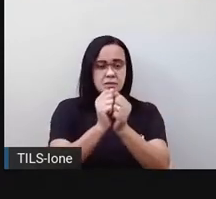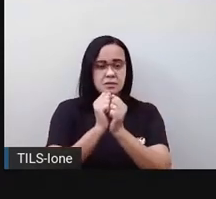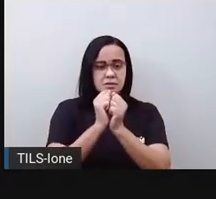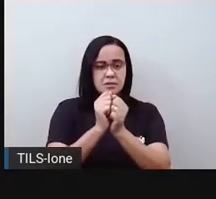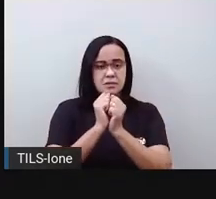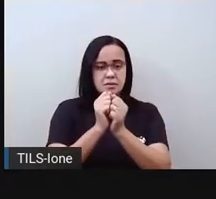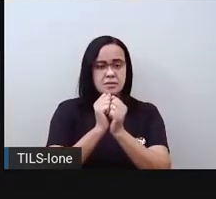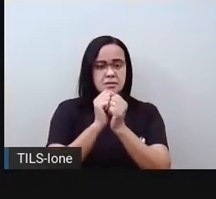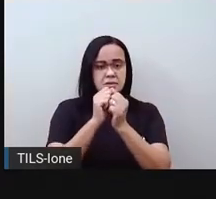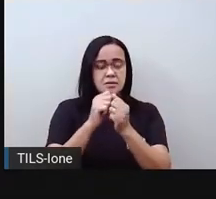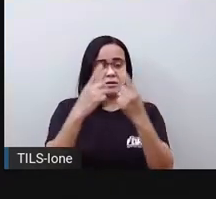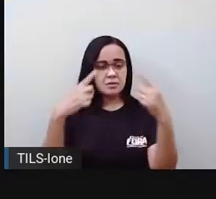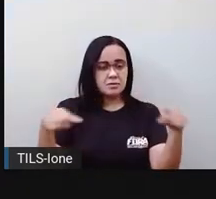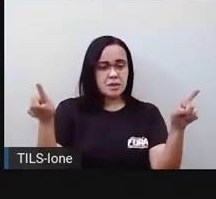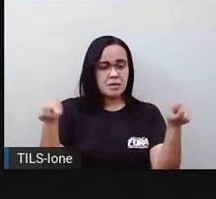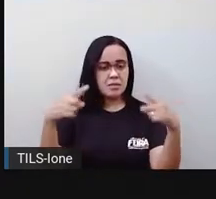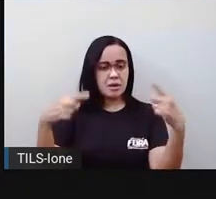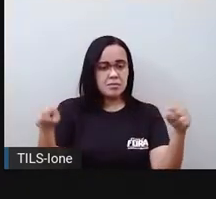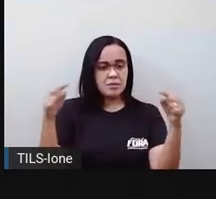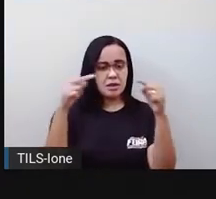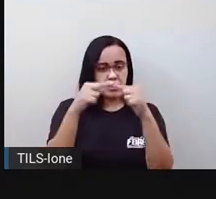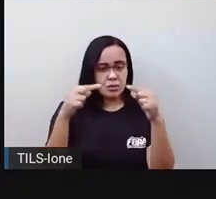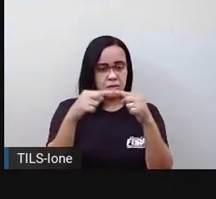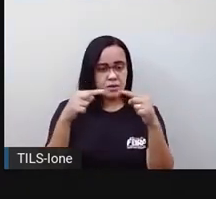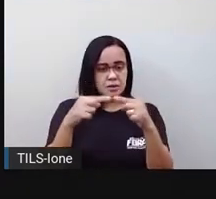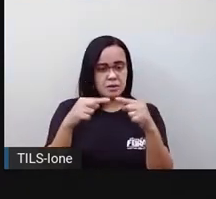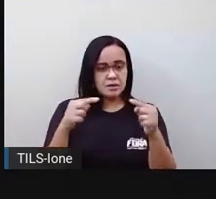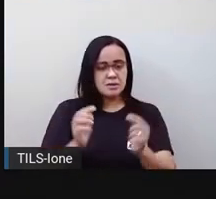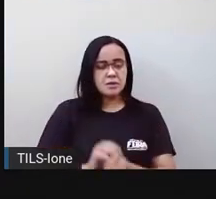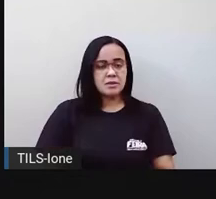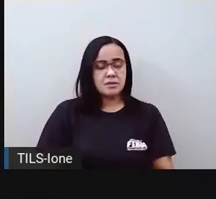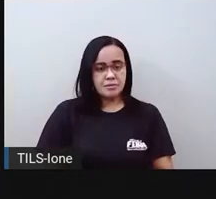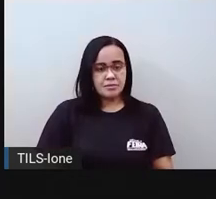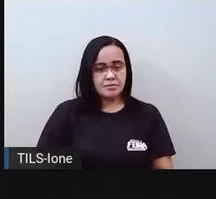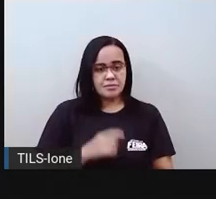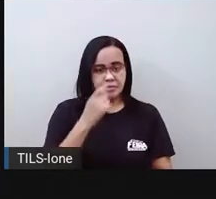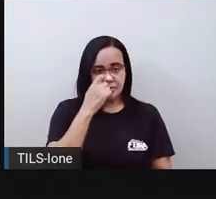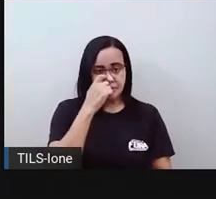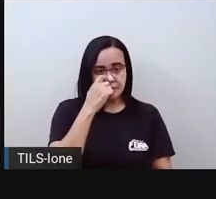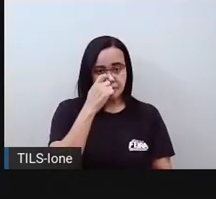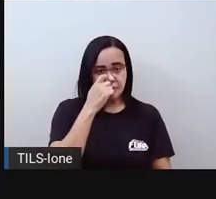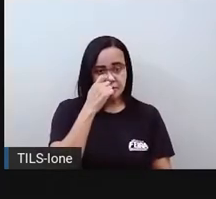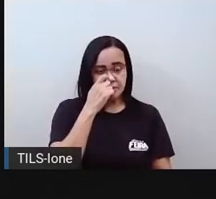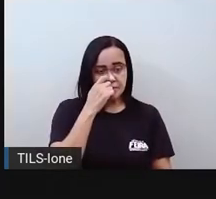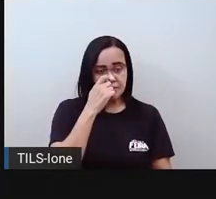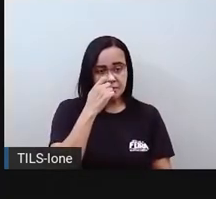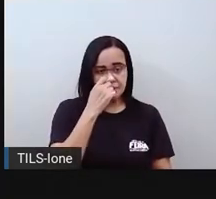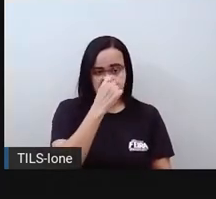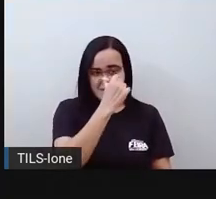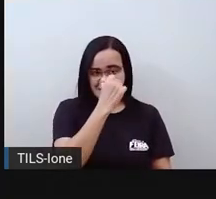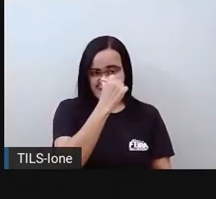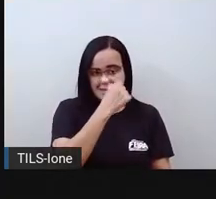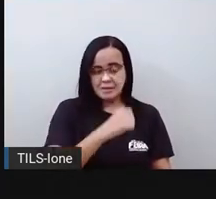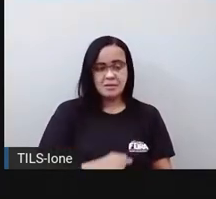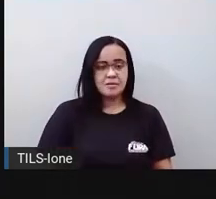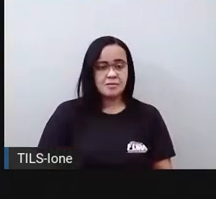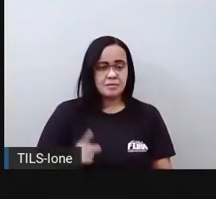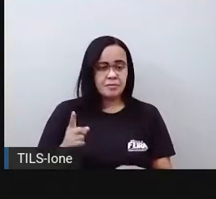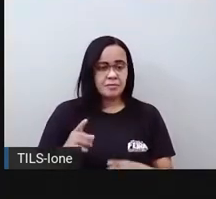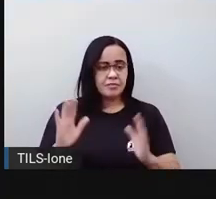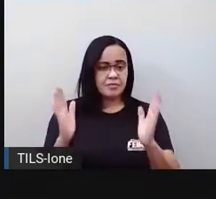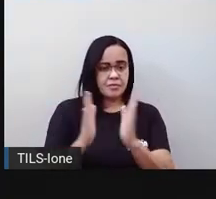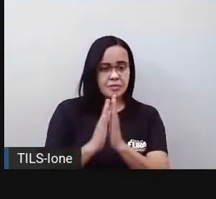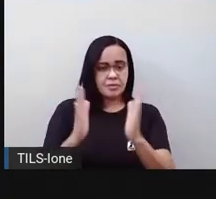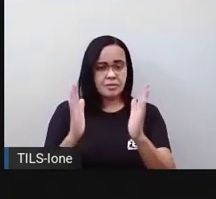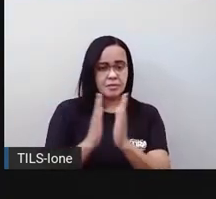o ritmo da batida. Who took the cookie from the cookie jar? Who took the cookie from the